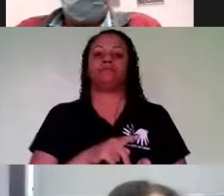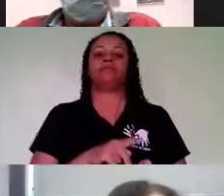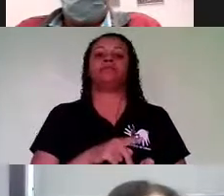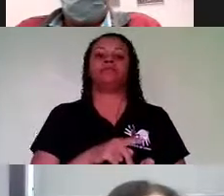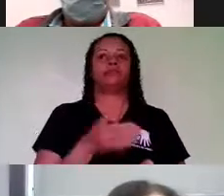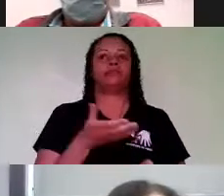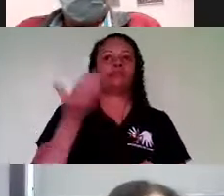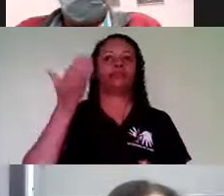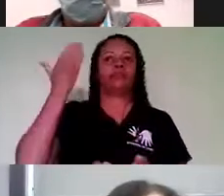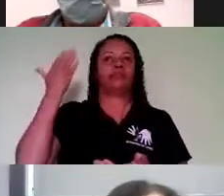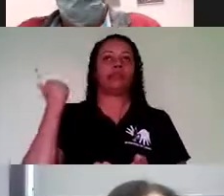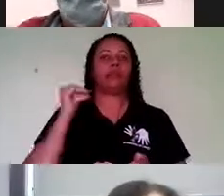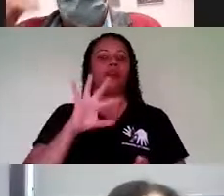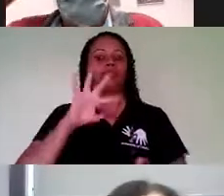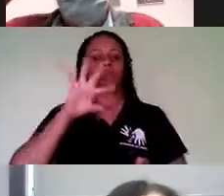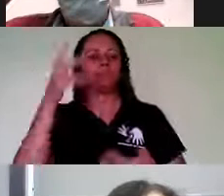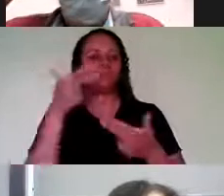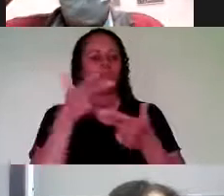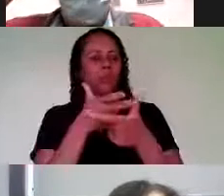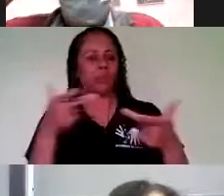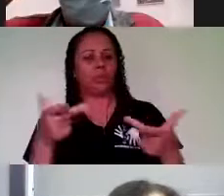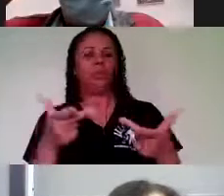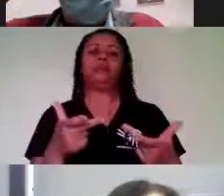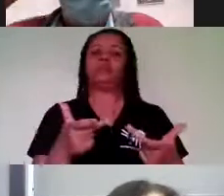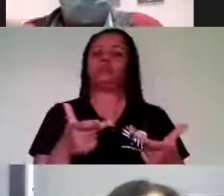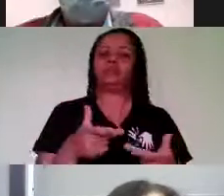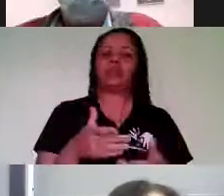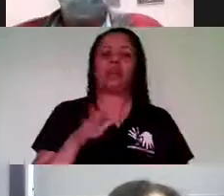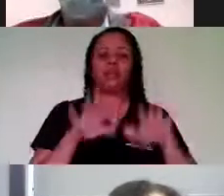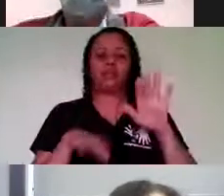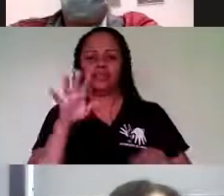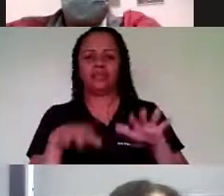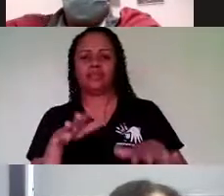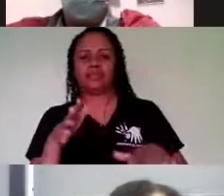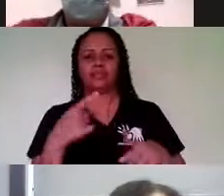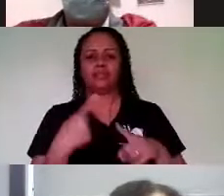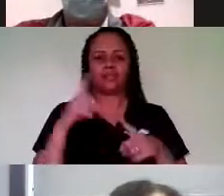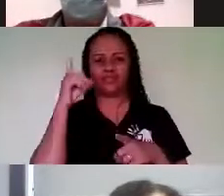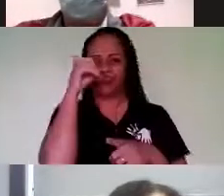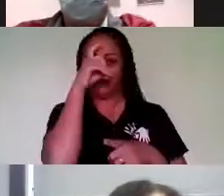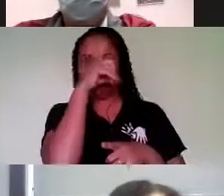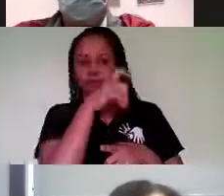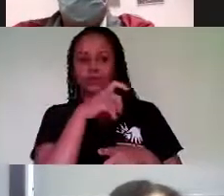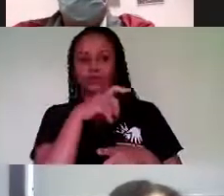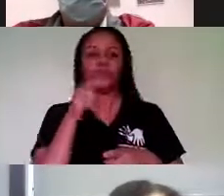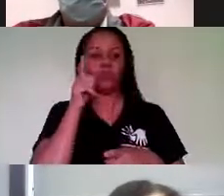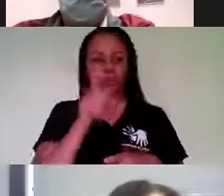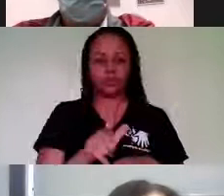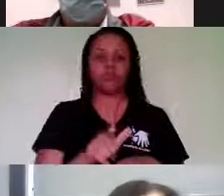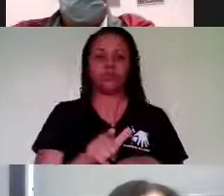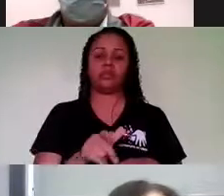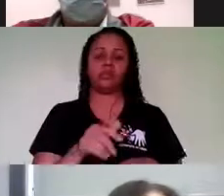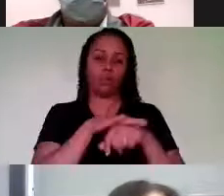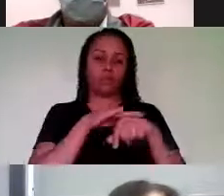bombardeio atrás de bombardeio, né? A gente nem conseguiu respirar de um, já veio o outro. E aí, falando nesse especificamente,